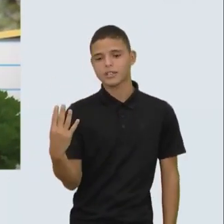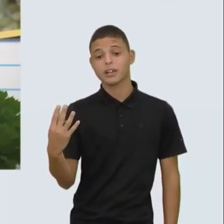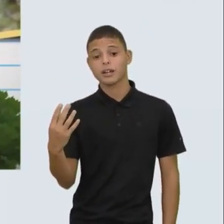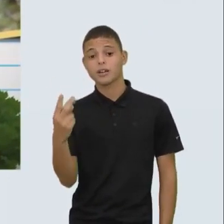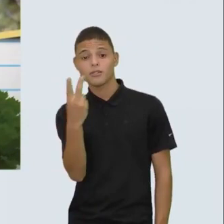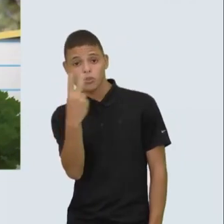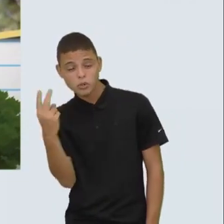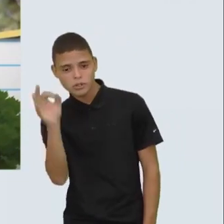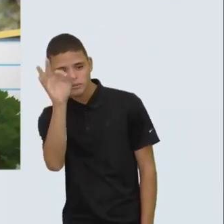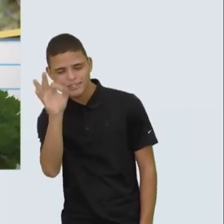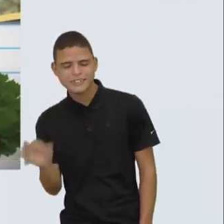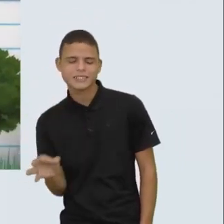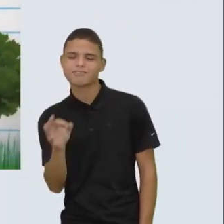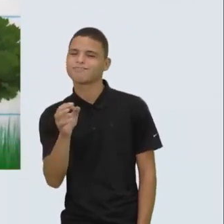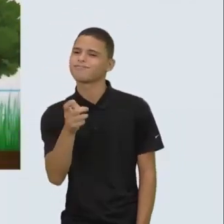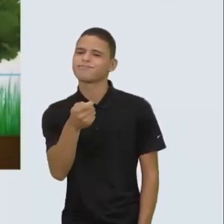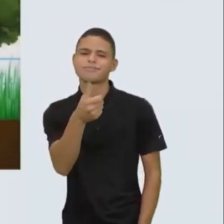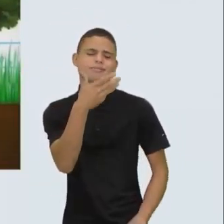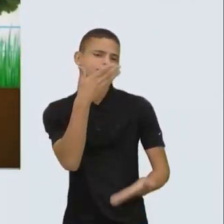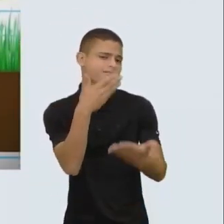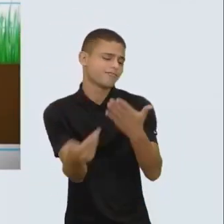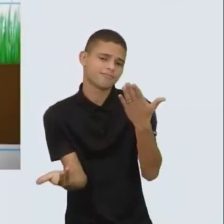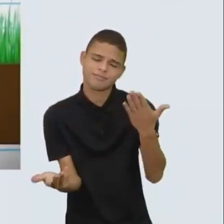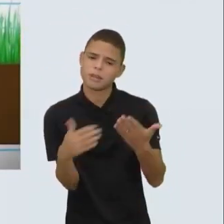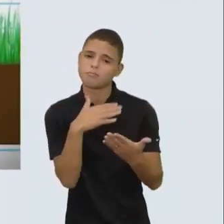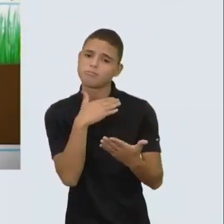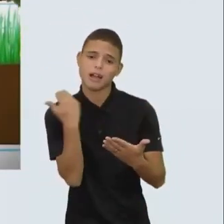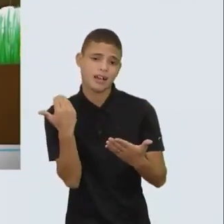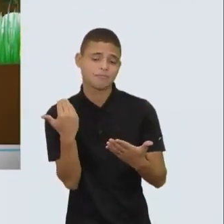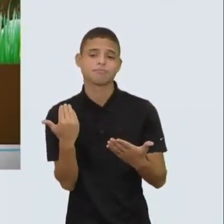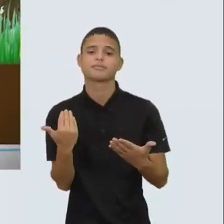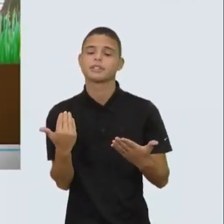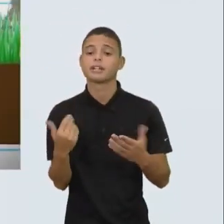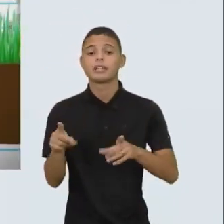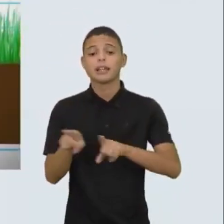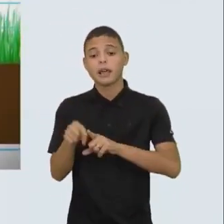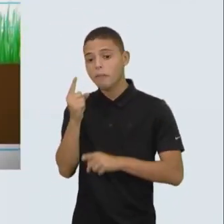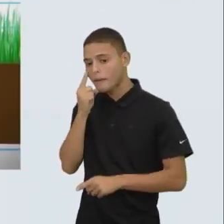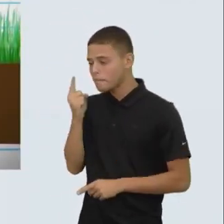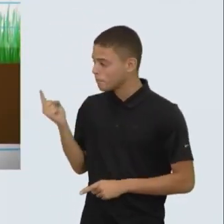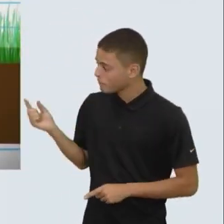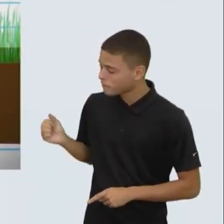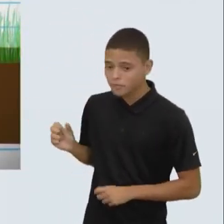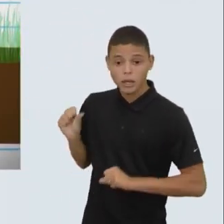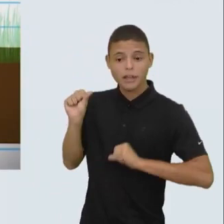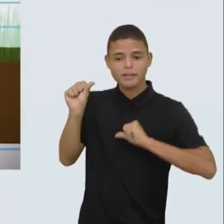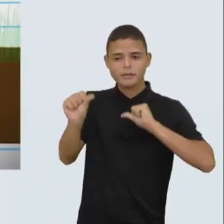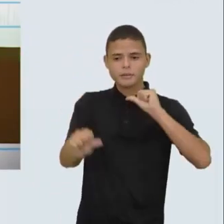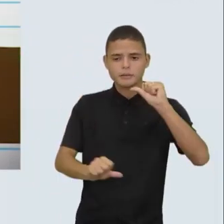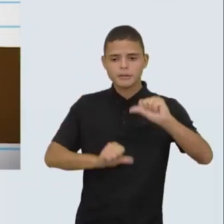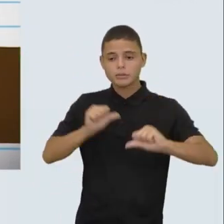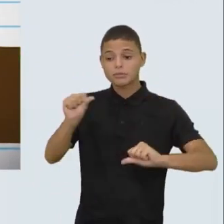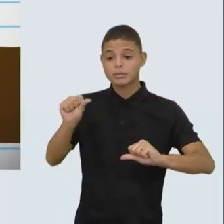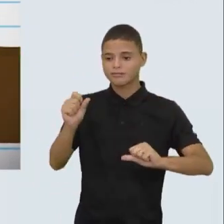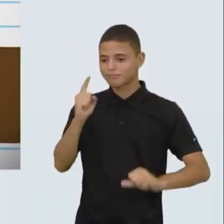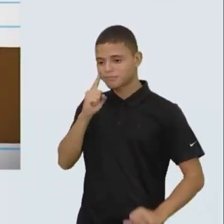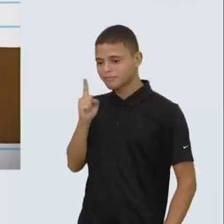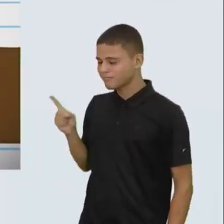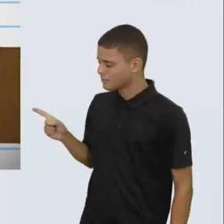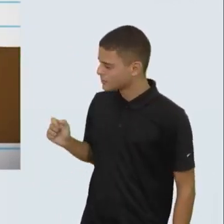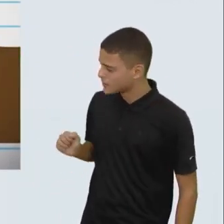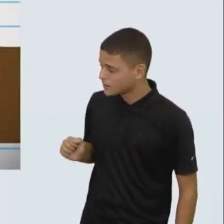eram consideradas ameaçadas. Além do mais, a substituição da cobertura vegetal pela lavoura pode resultar na degradação do